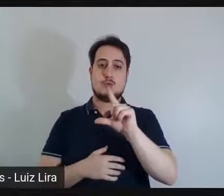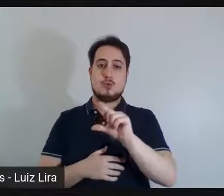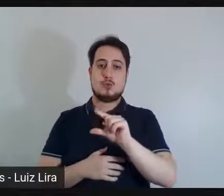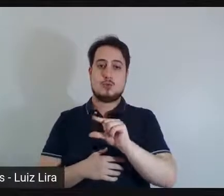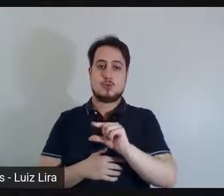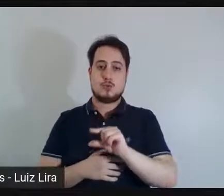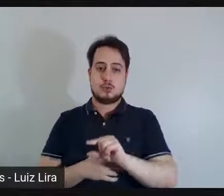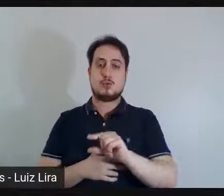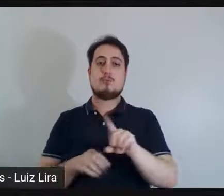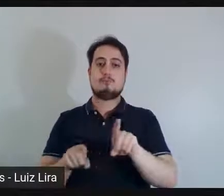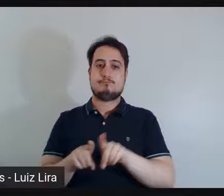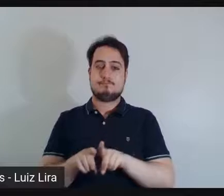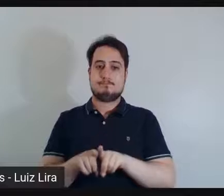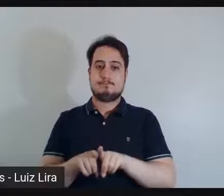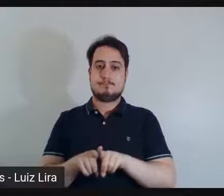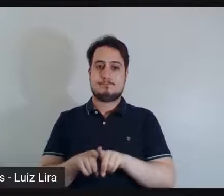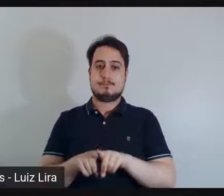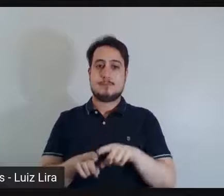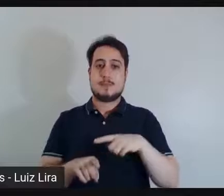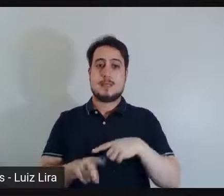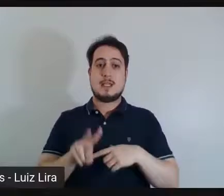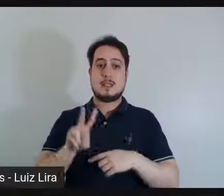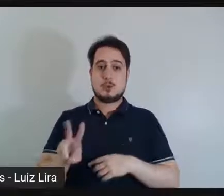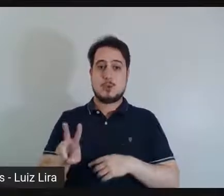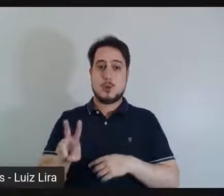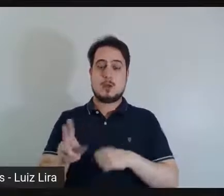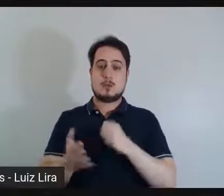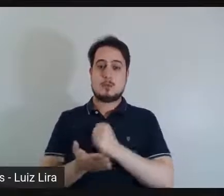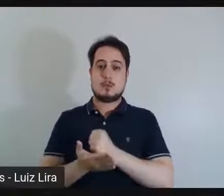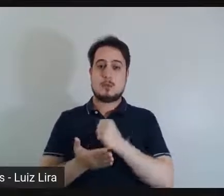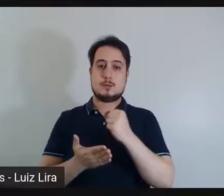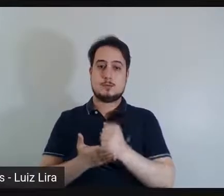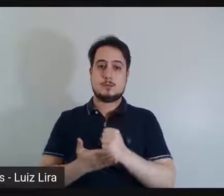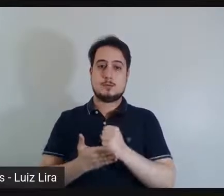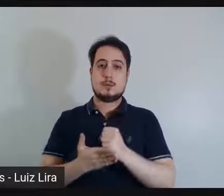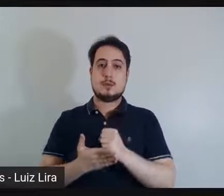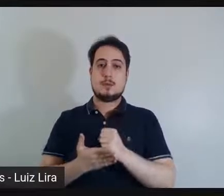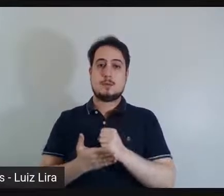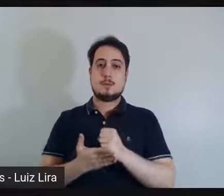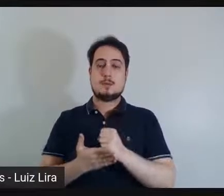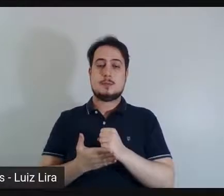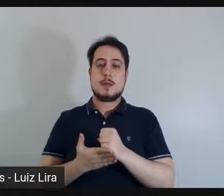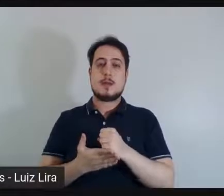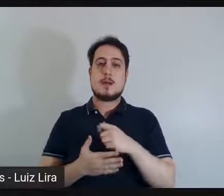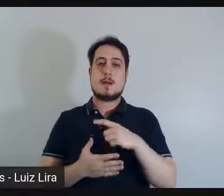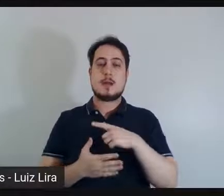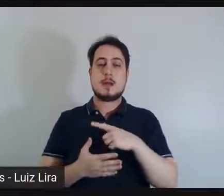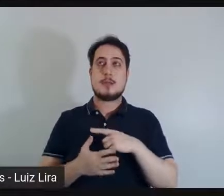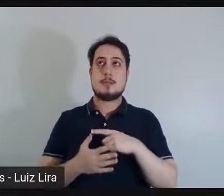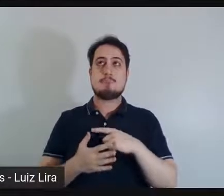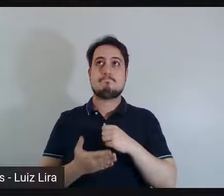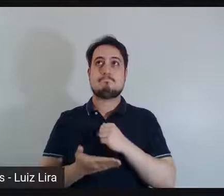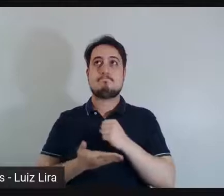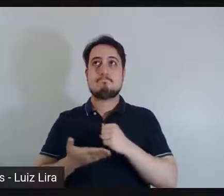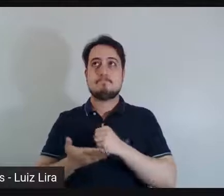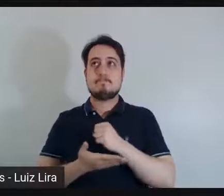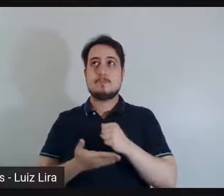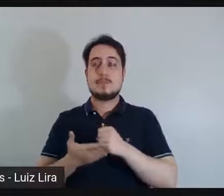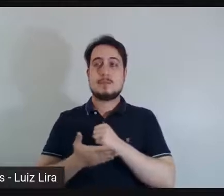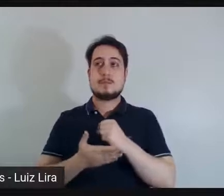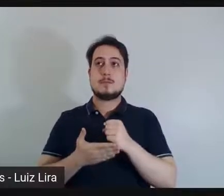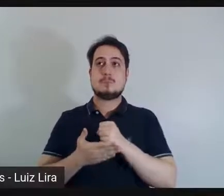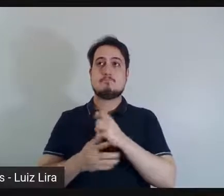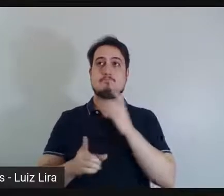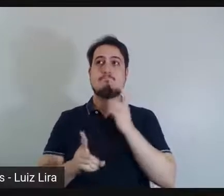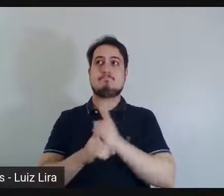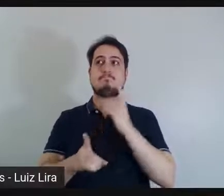ajustar. Aí nós temos dois contratos que basicamente eles envolvem o X da questão.